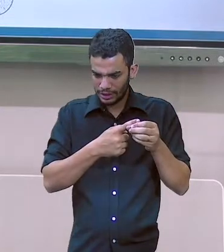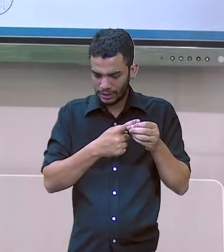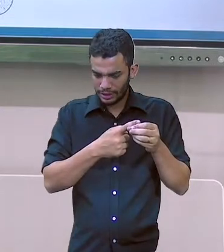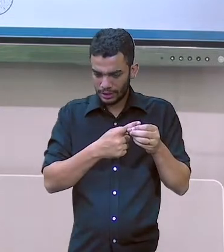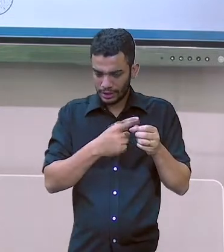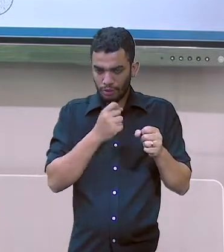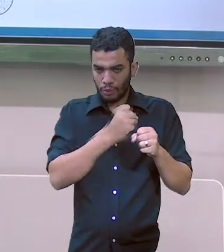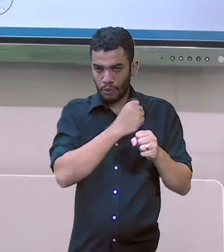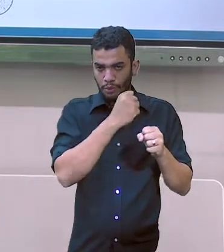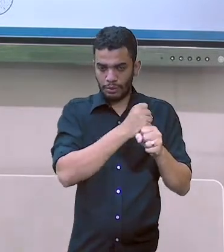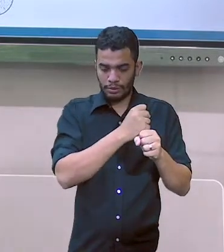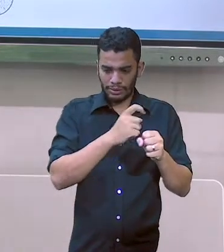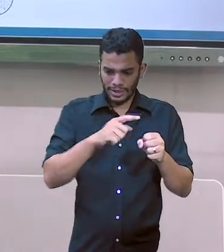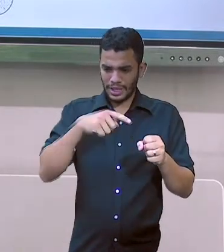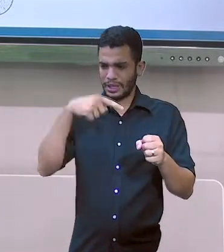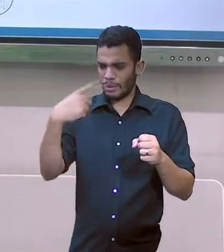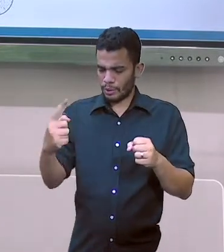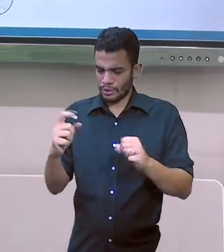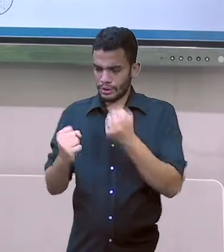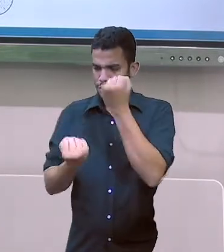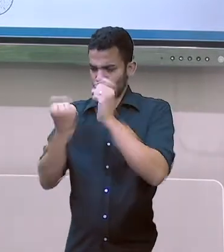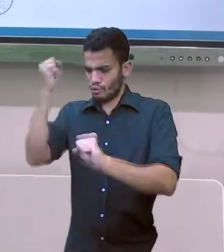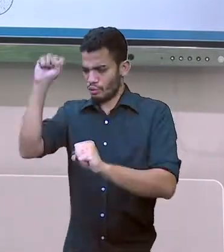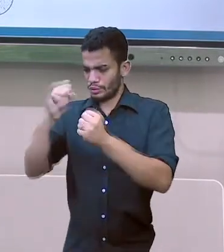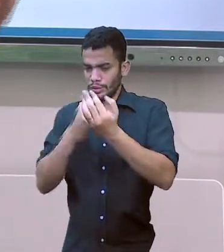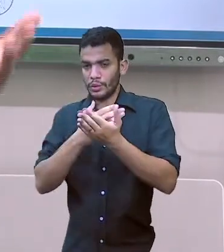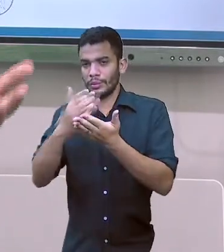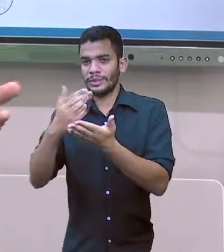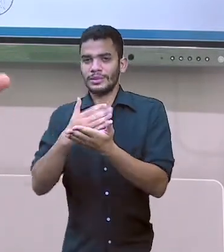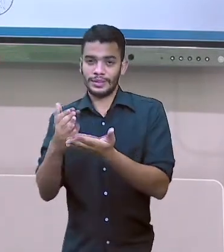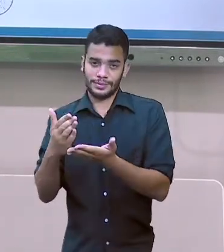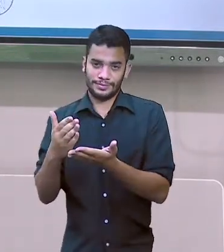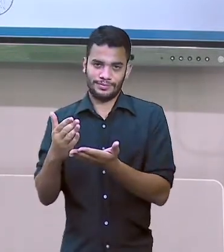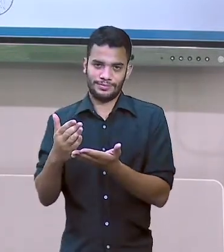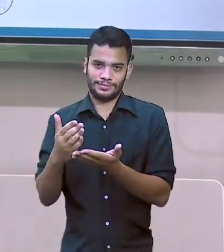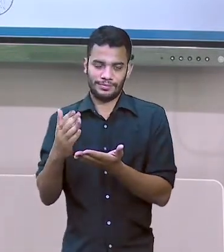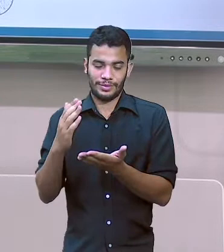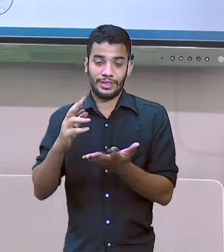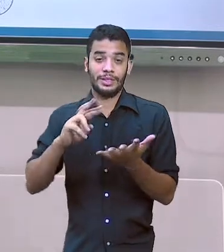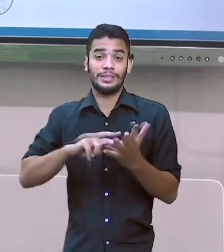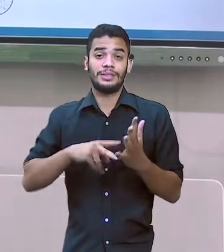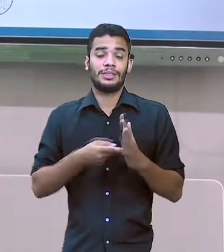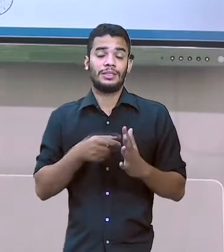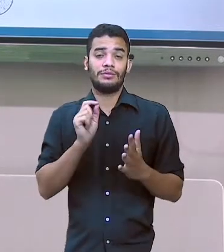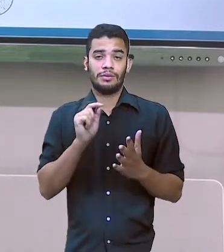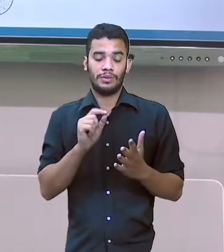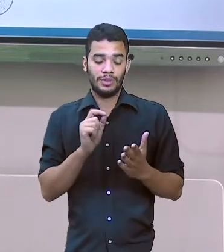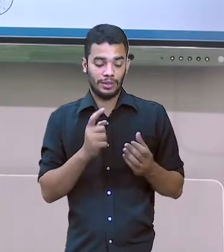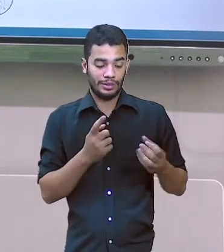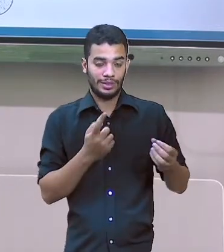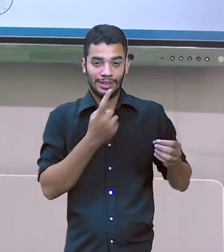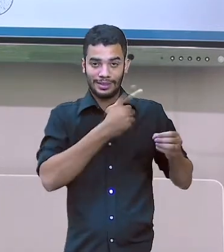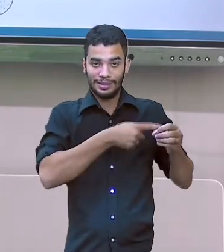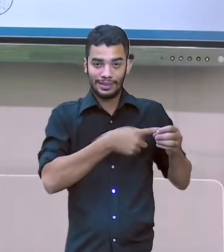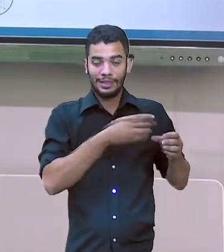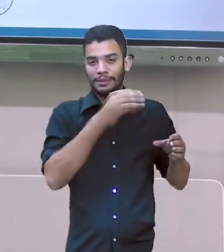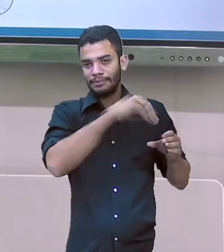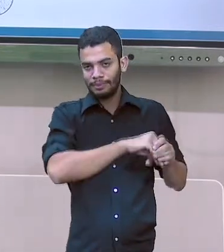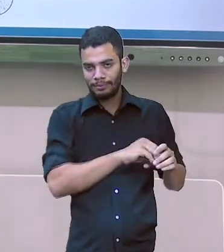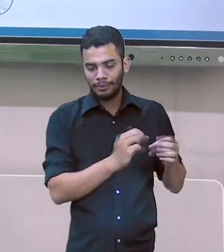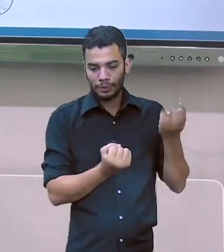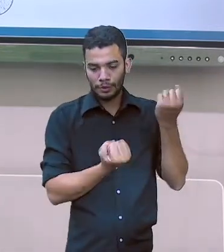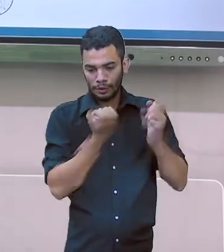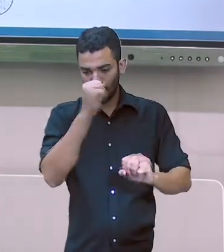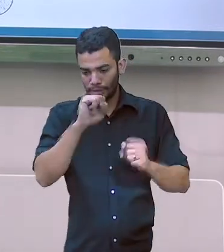indústria foi que fez crescer essas cidades. Elas já existiam, pequenas. Mas